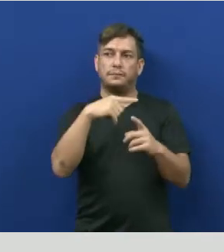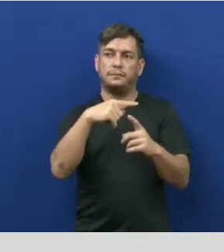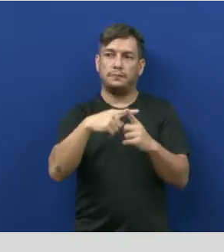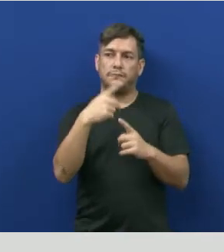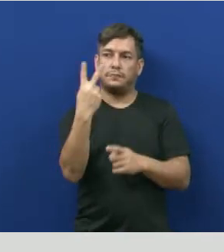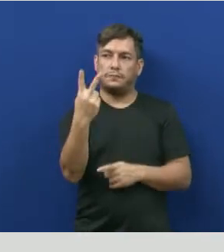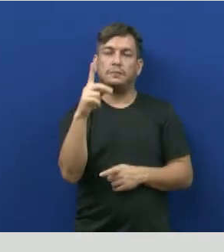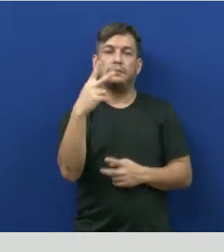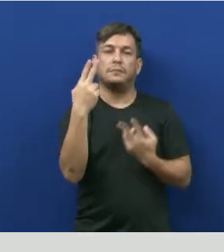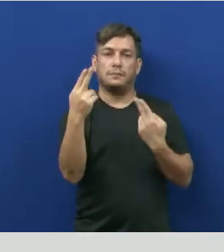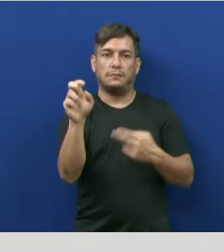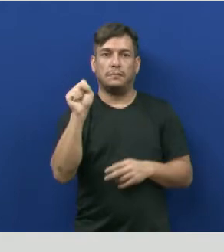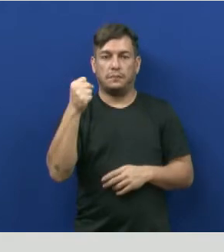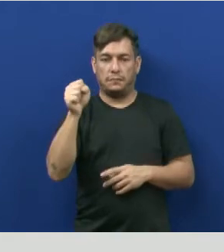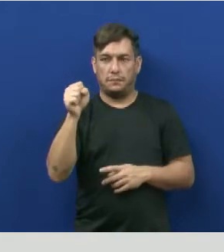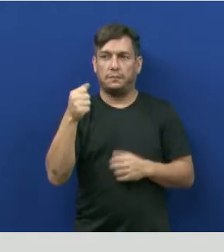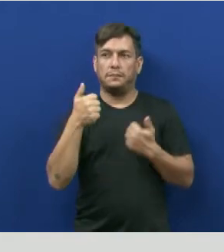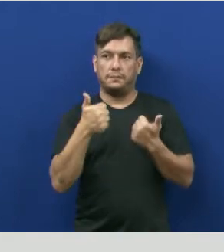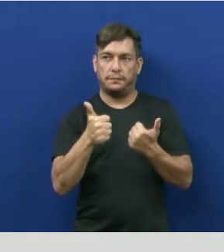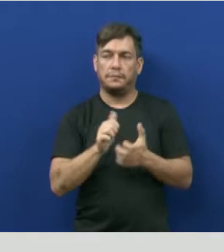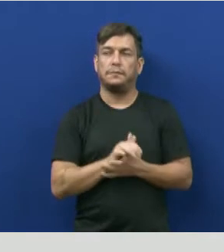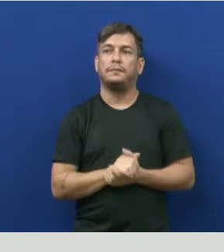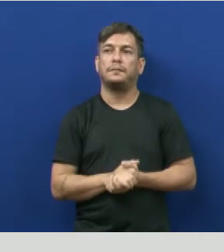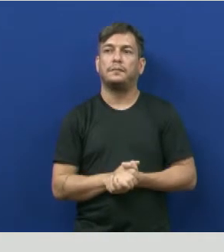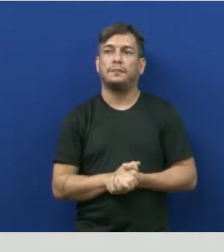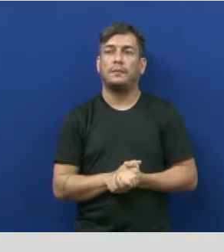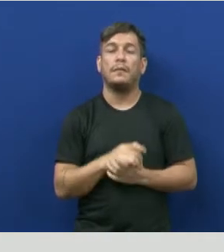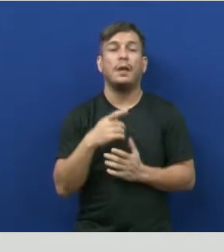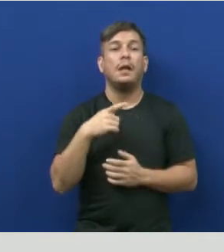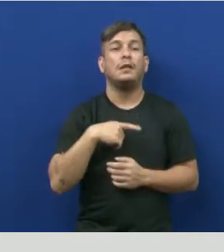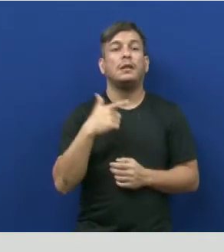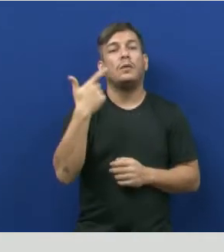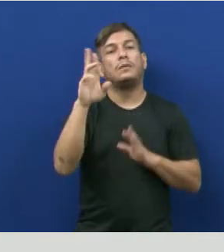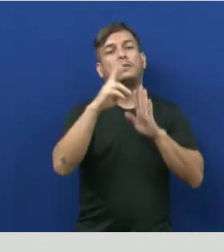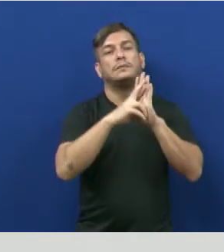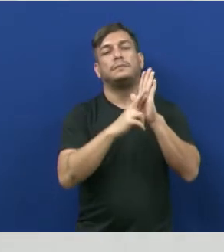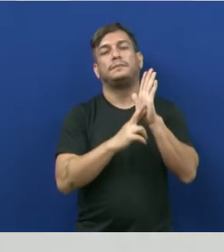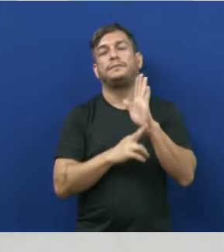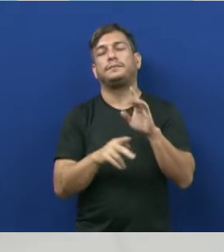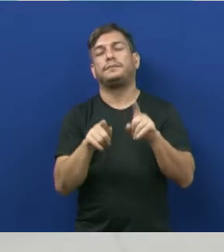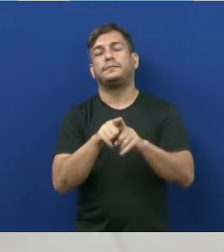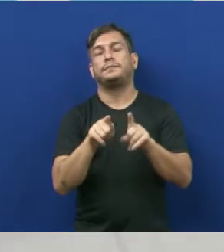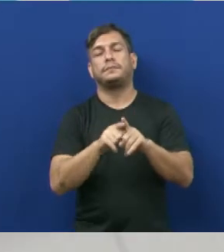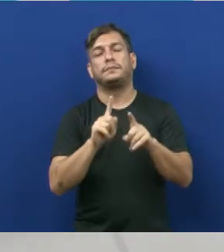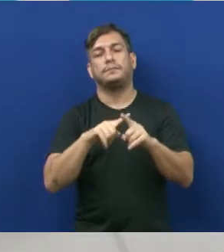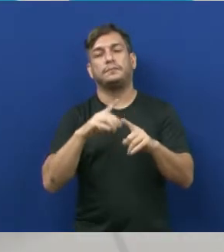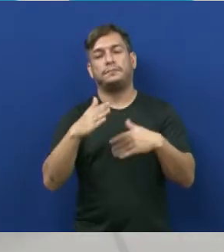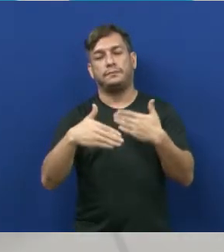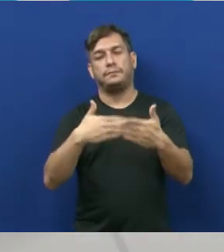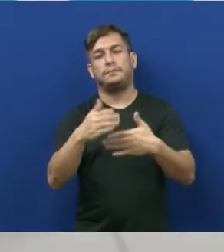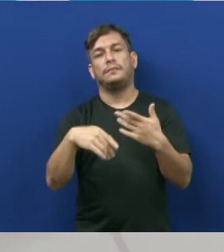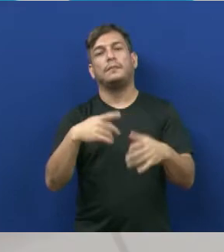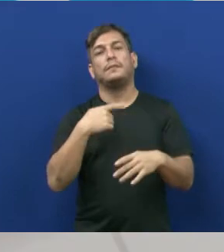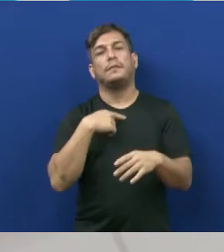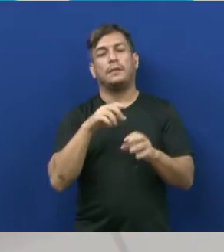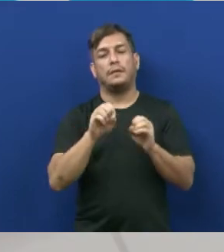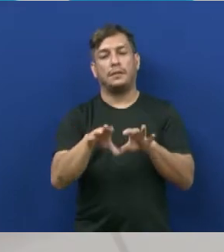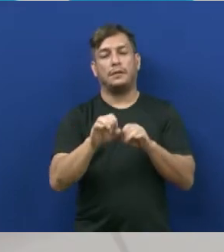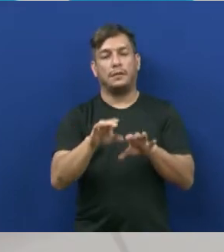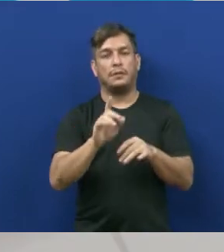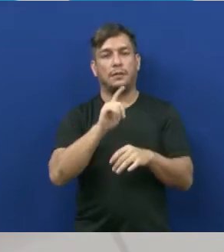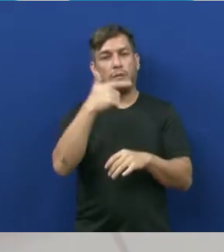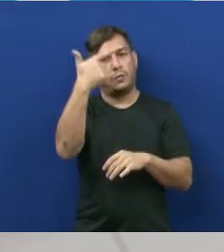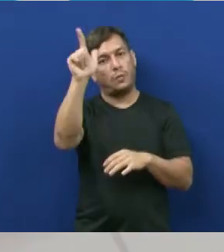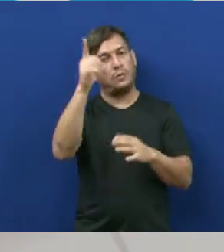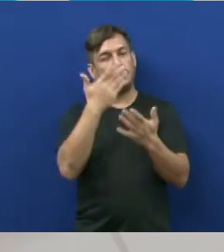lá que é igual a 8, ok? Existem outras propriedades, mas com o passar do tempo, a gente vai trabalhando nas próximas